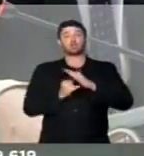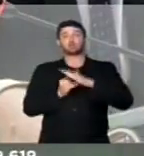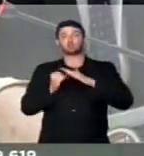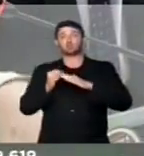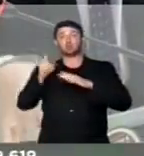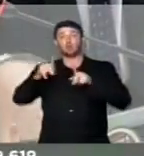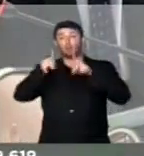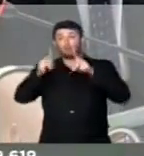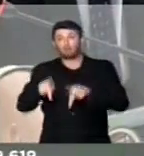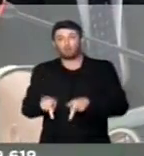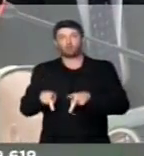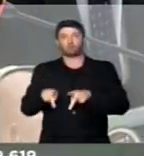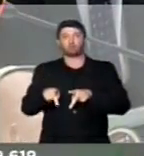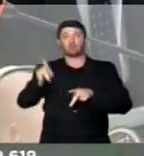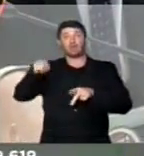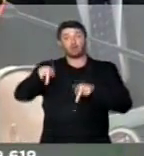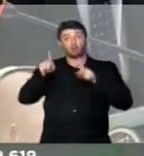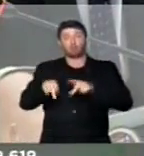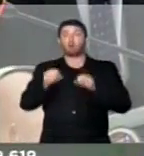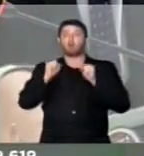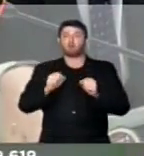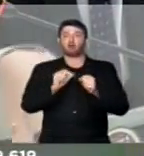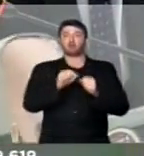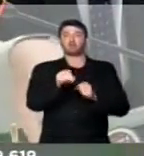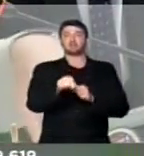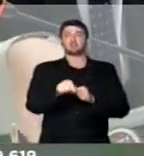o povo, pode fazê-lo,